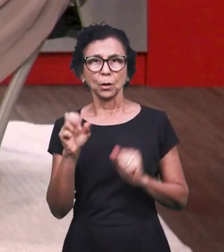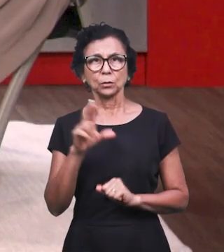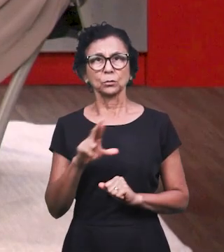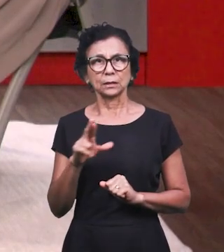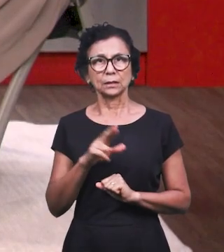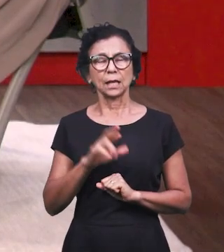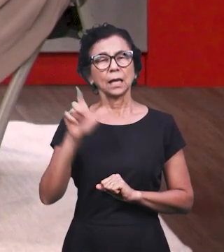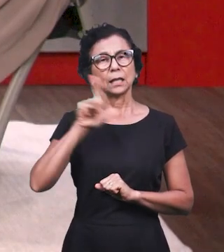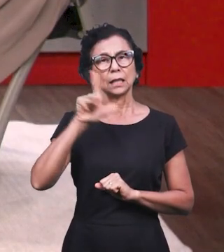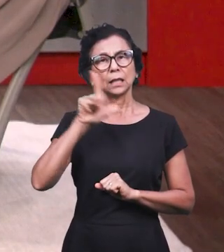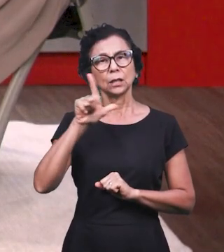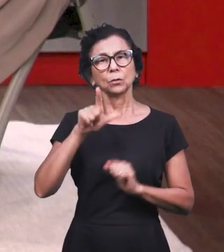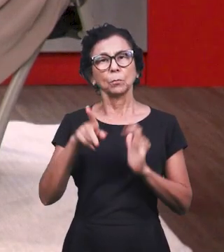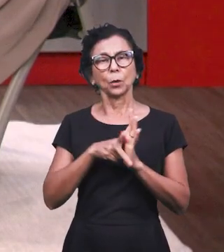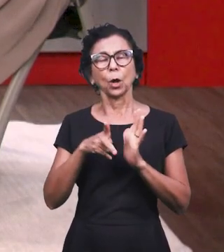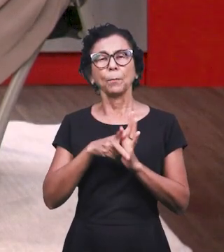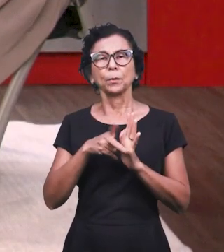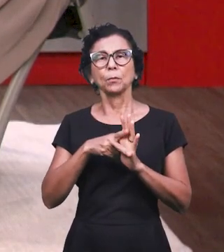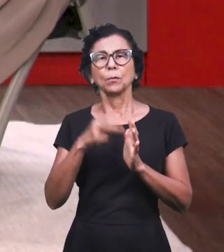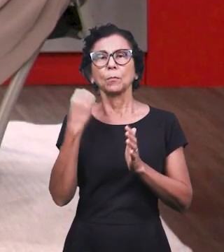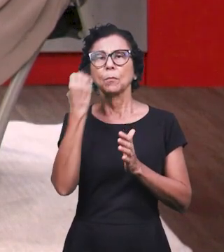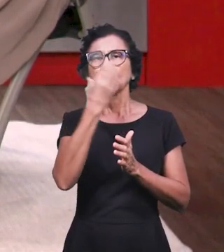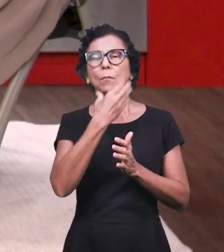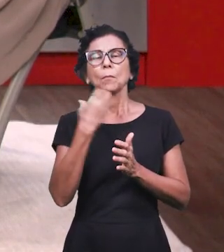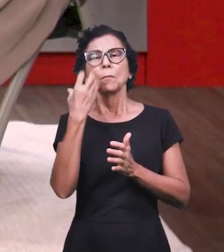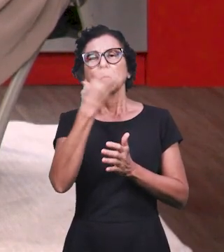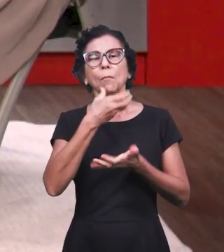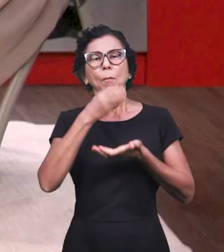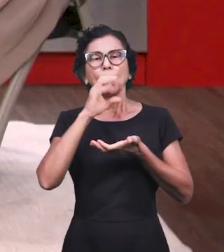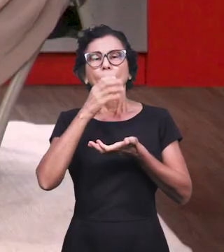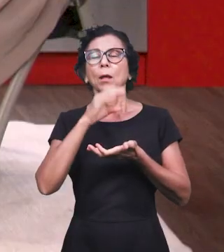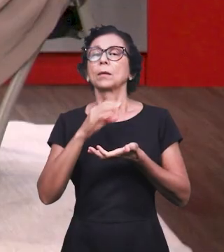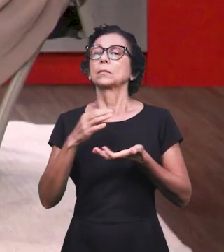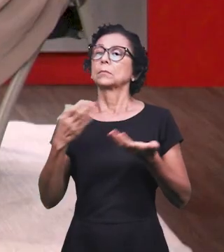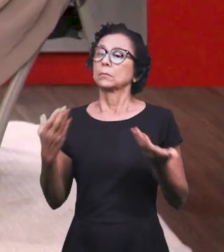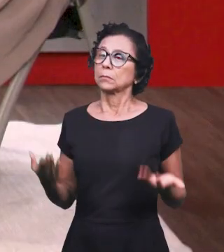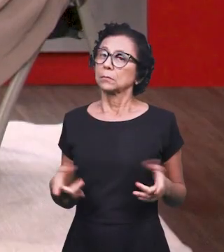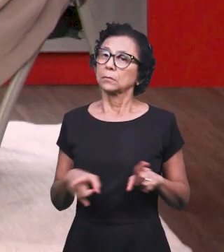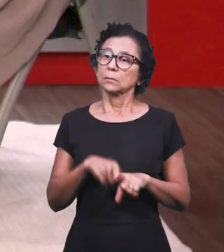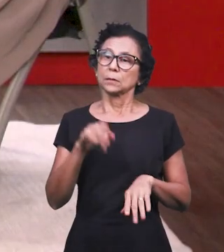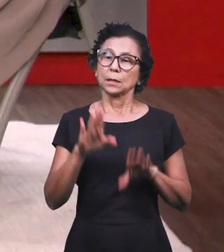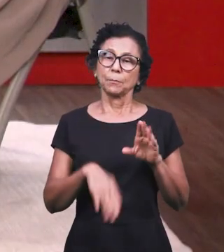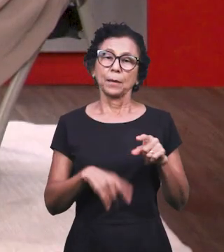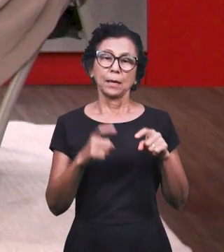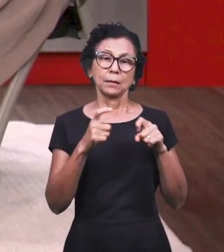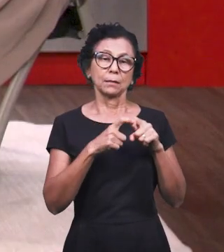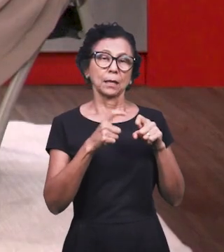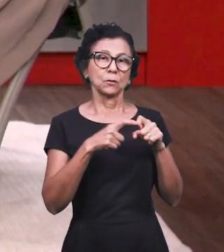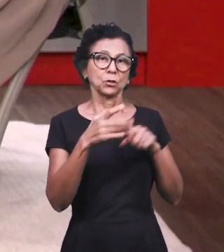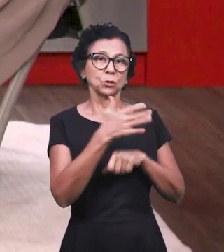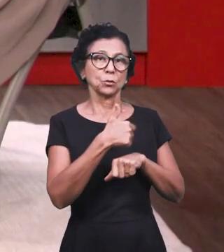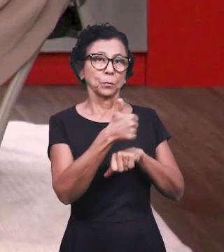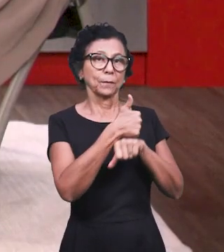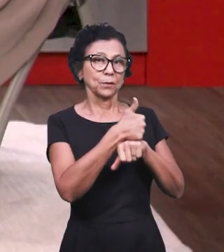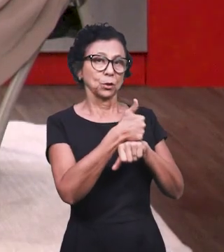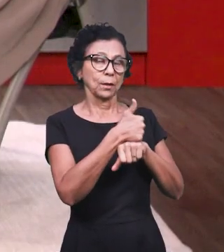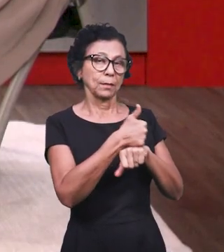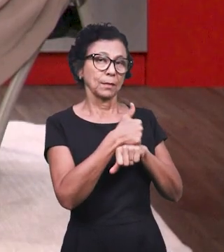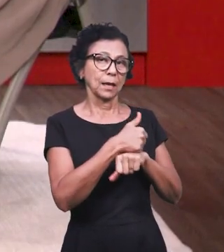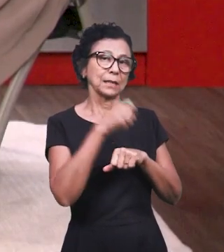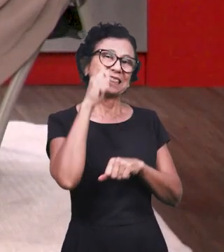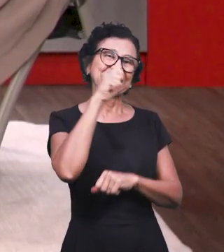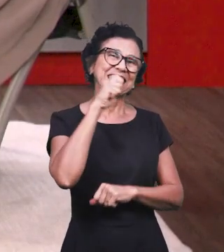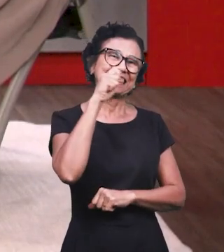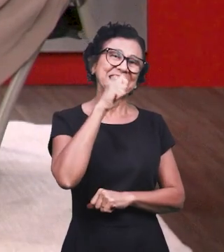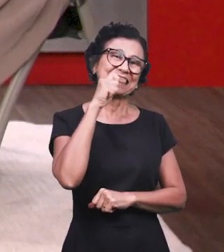bucal? Então, tem que ver também a recomendação do dentista para criança, porque tem enxaguantes bucais que têm uma concentração